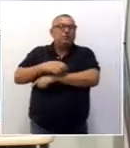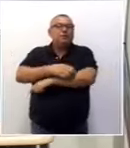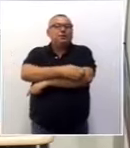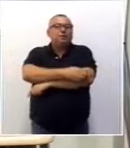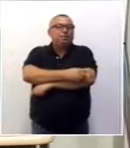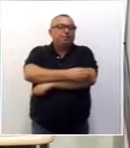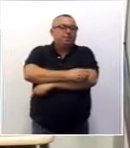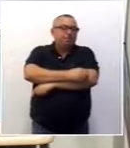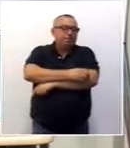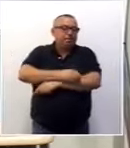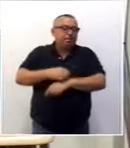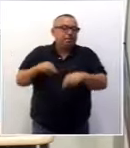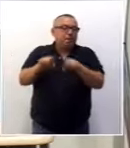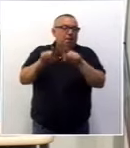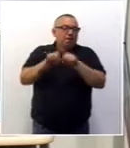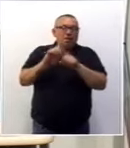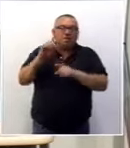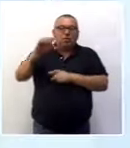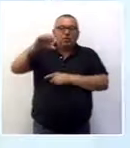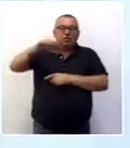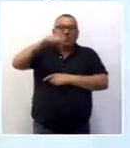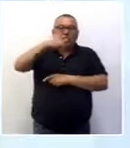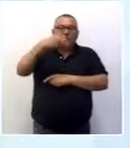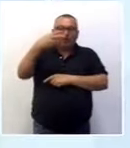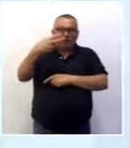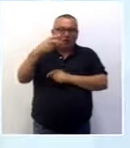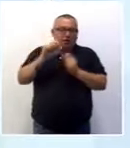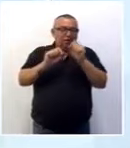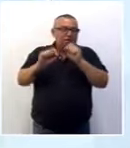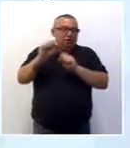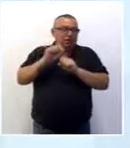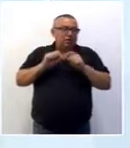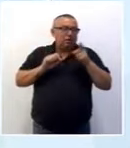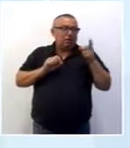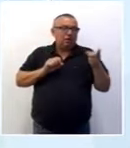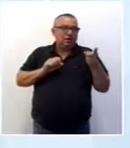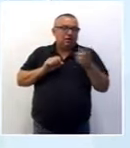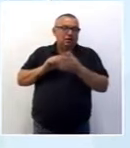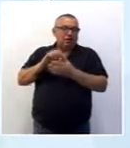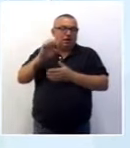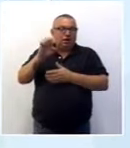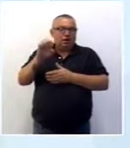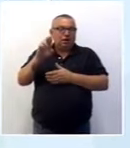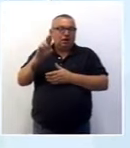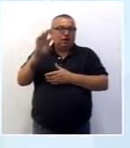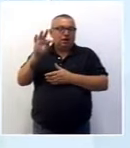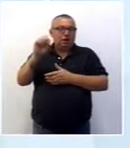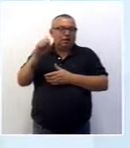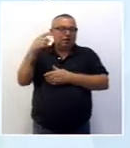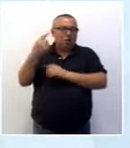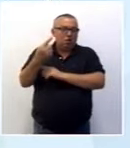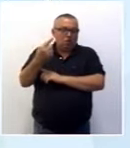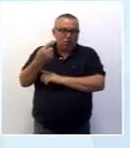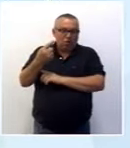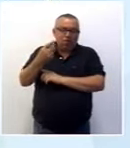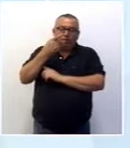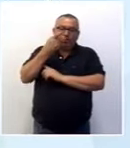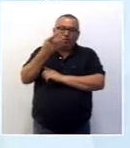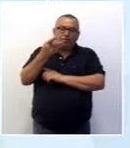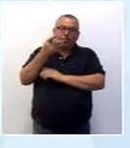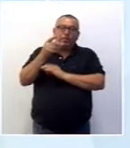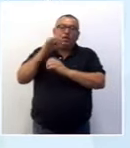né. Aí, em 72, foi lançado esse ERTS-1, que é hoje em dia denominado lá os satélites